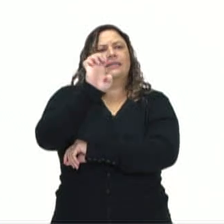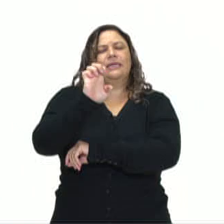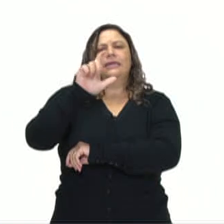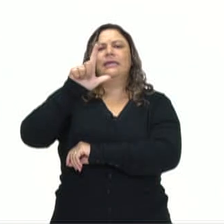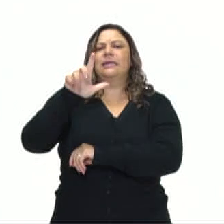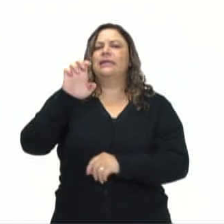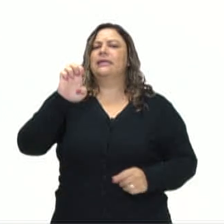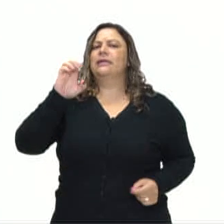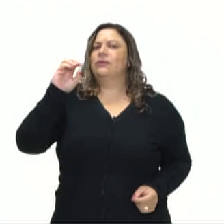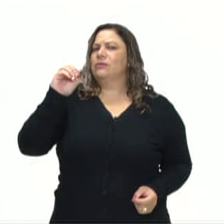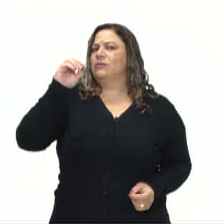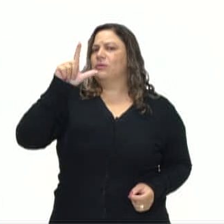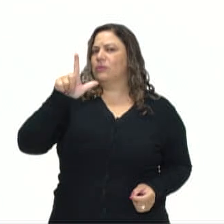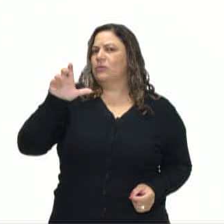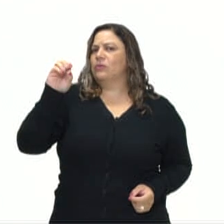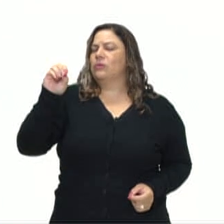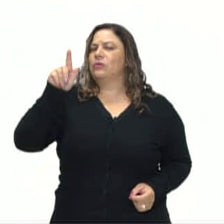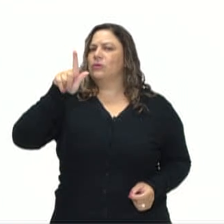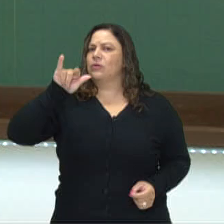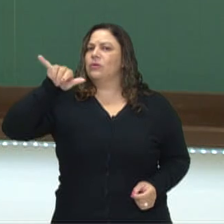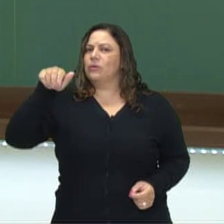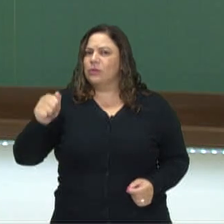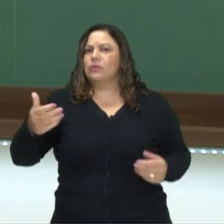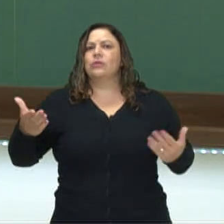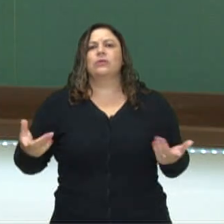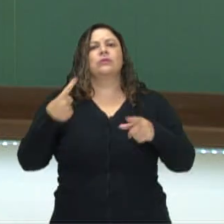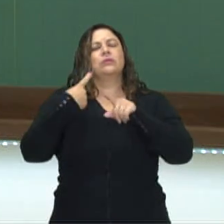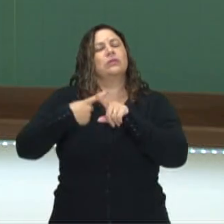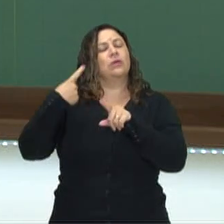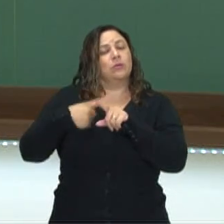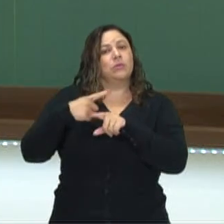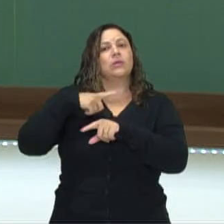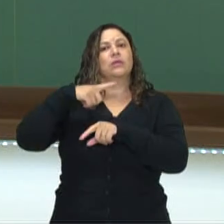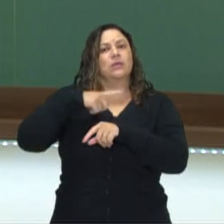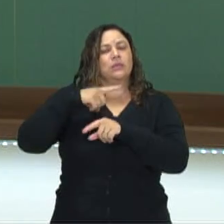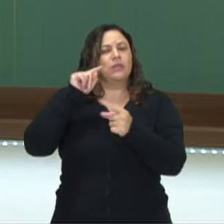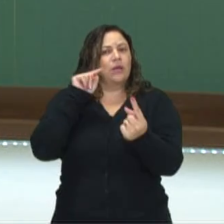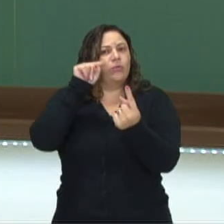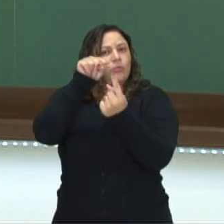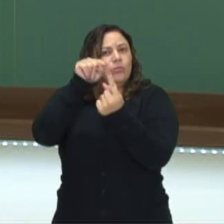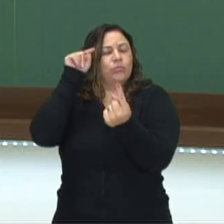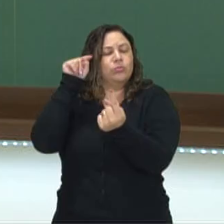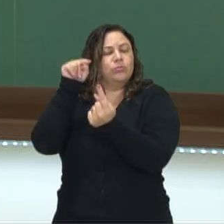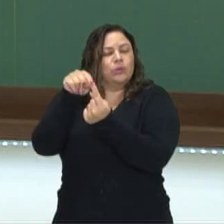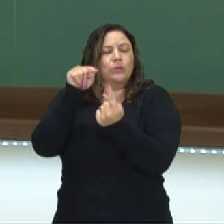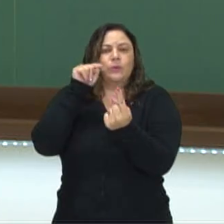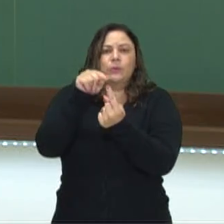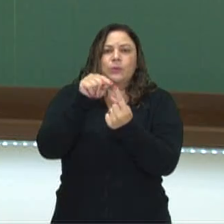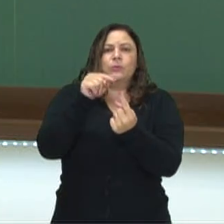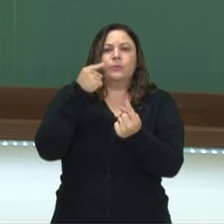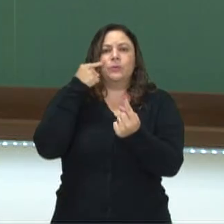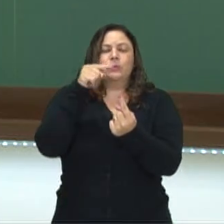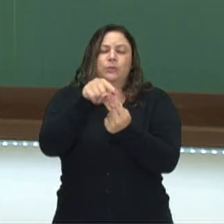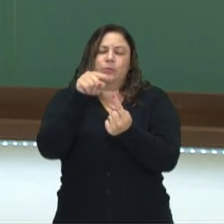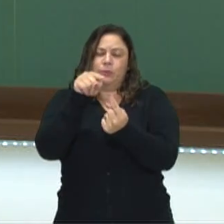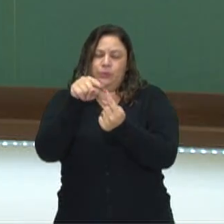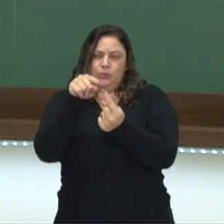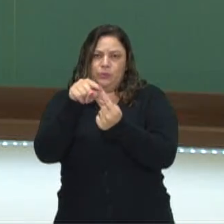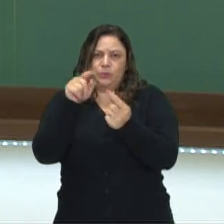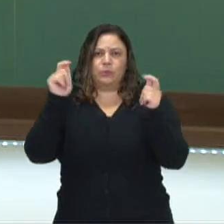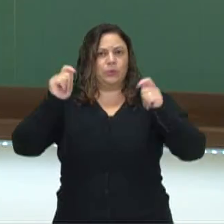teleológica. Por que teleológica? Porque ela tem como ponto de chegada, ou seja, ela